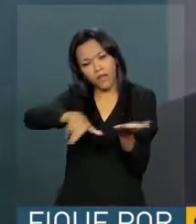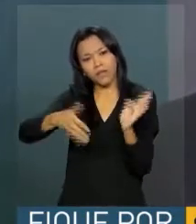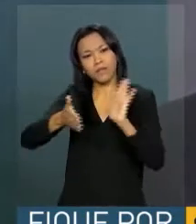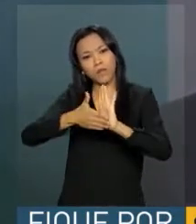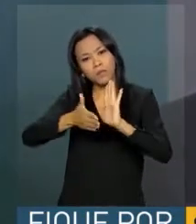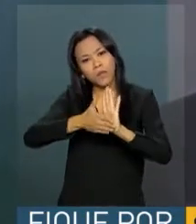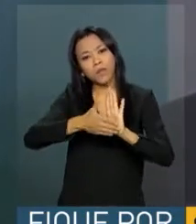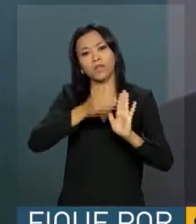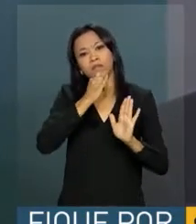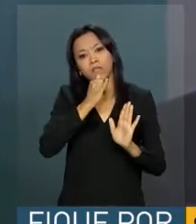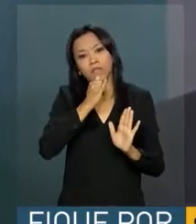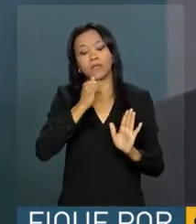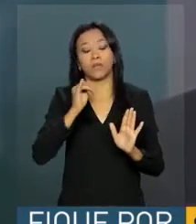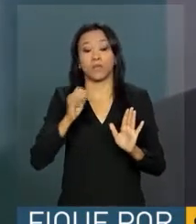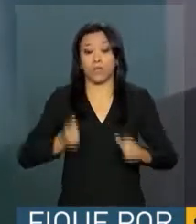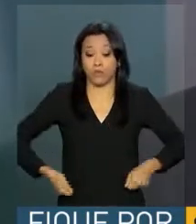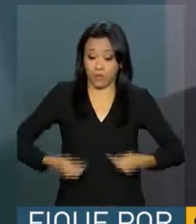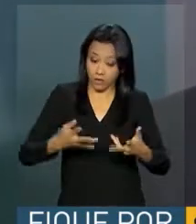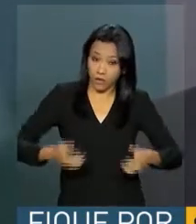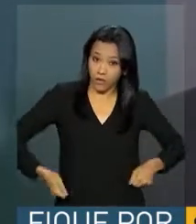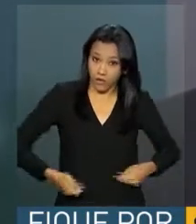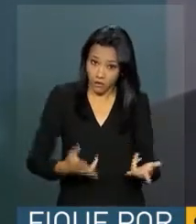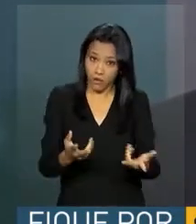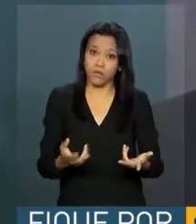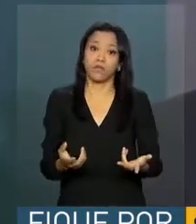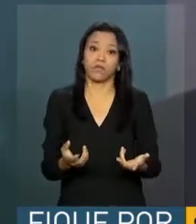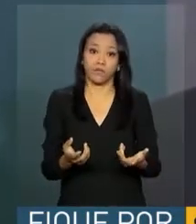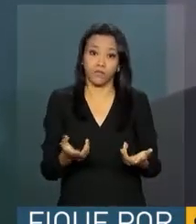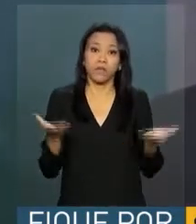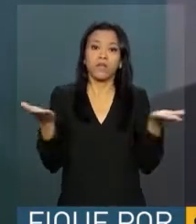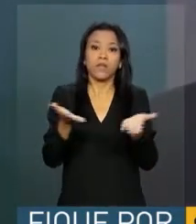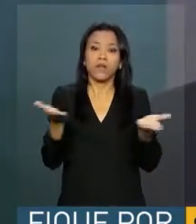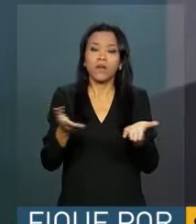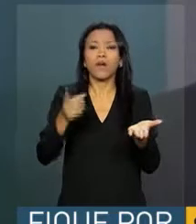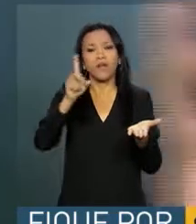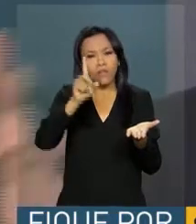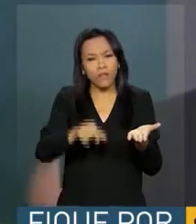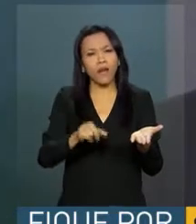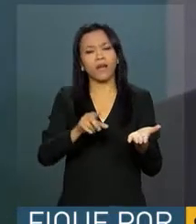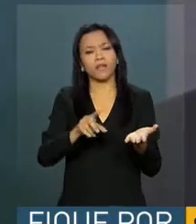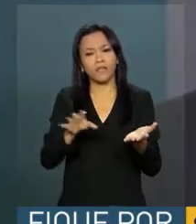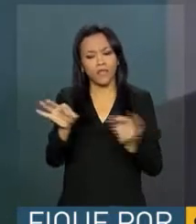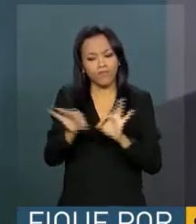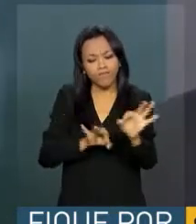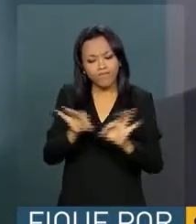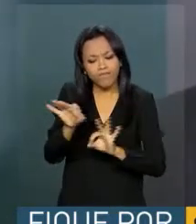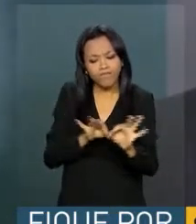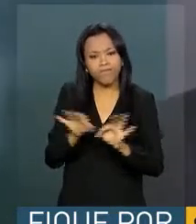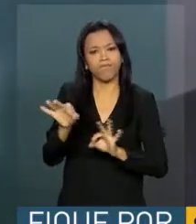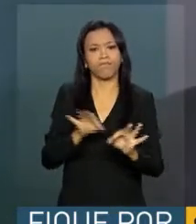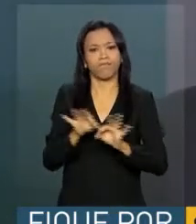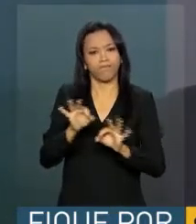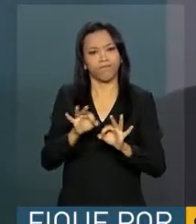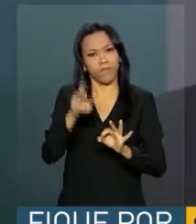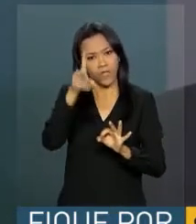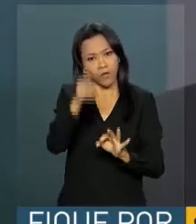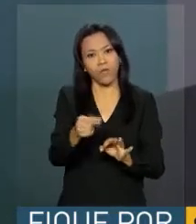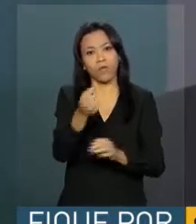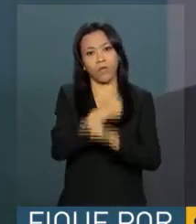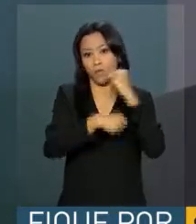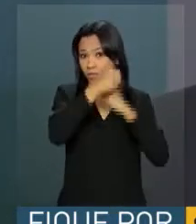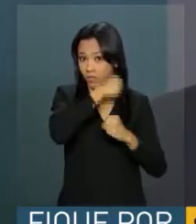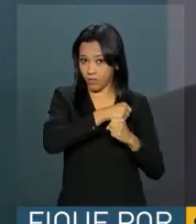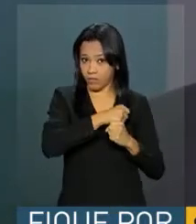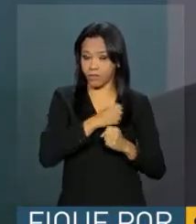área de despesa, etc., que serão agora consolidadas para o orçamento, como foi feito no ano passado, por exemplo.